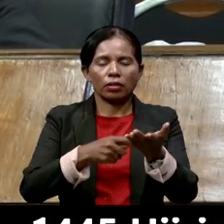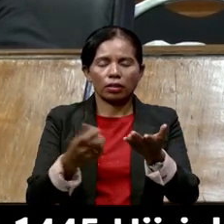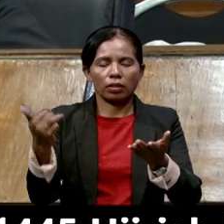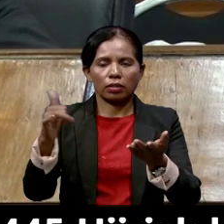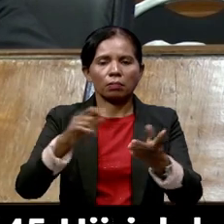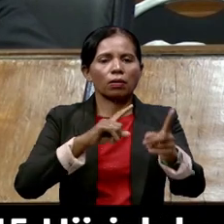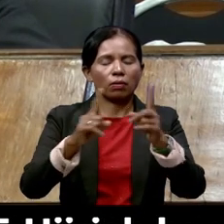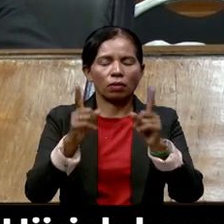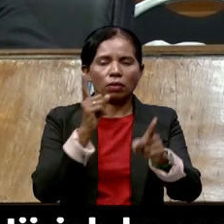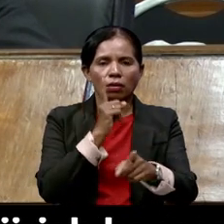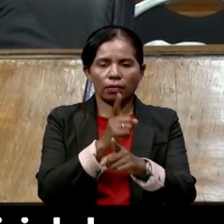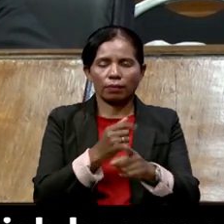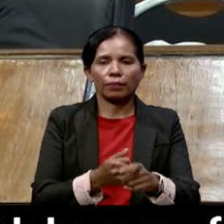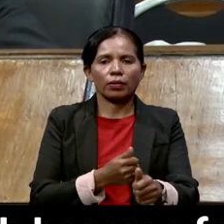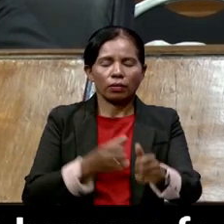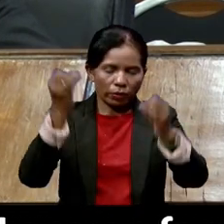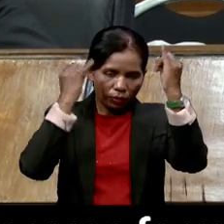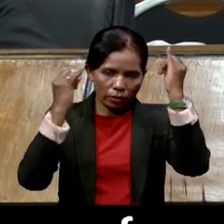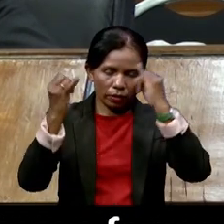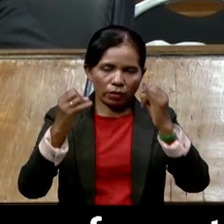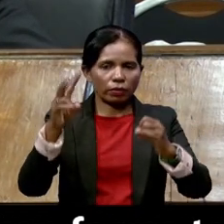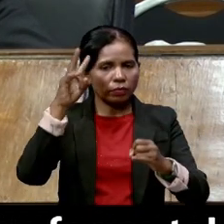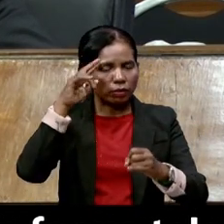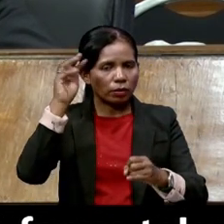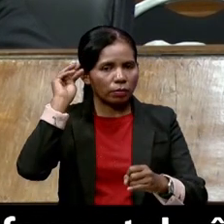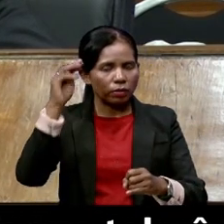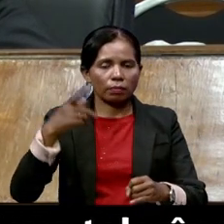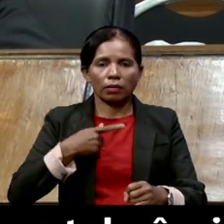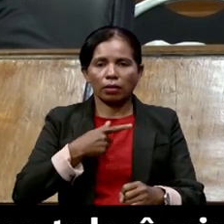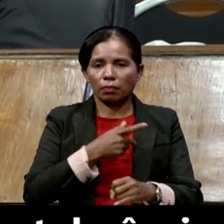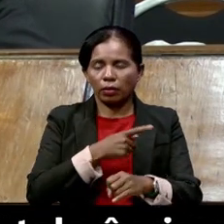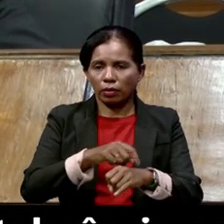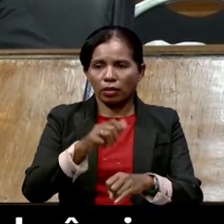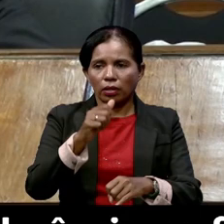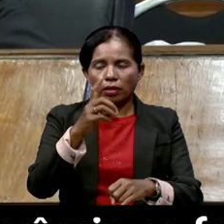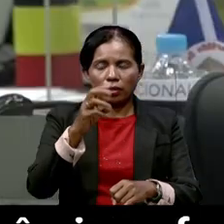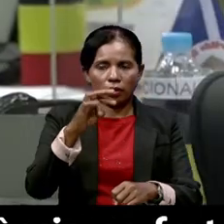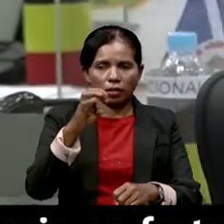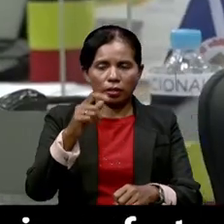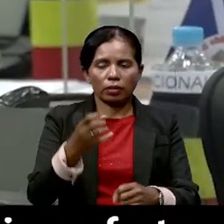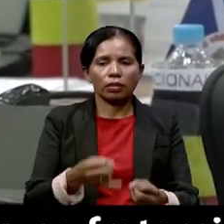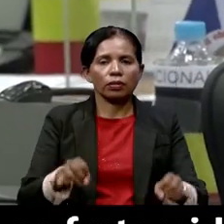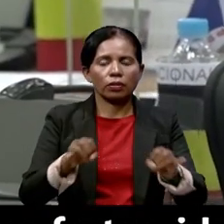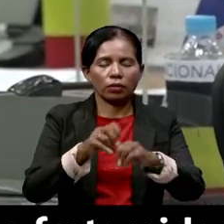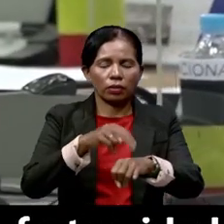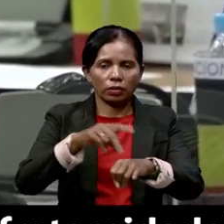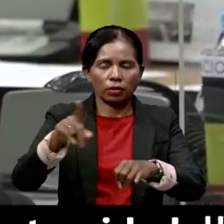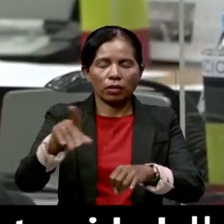ho detalya. Tuir informasaun deklarativa husi vice-ministro ba asunto parlamentar Aderito Hugo da Costa, Instituto Nasional Seguran